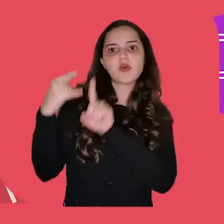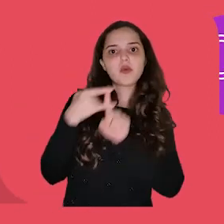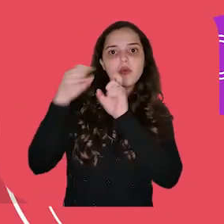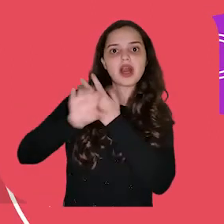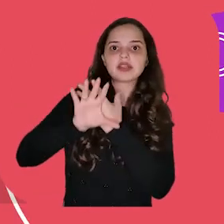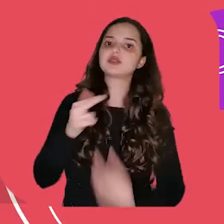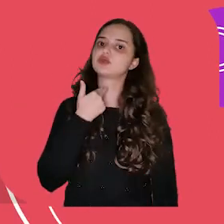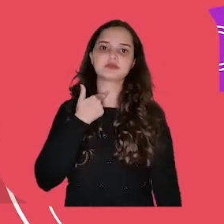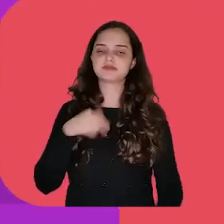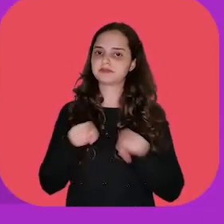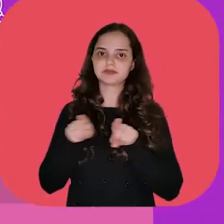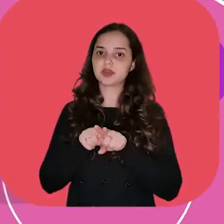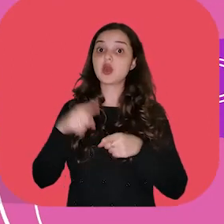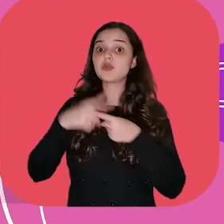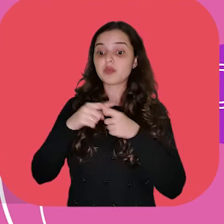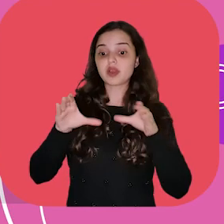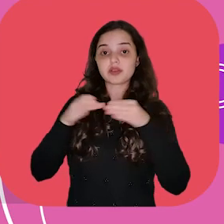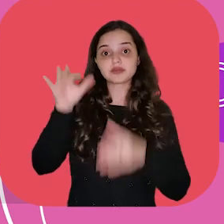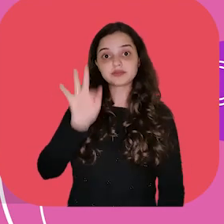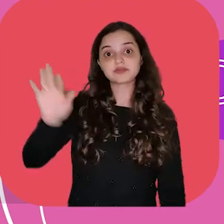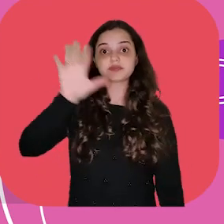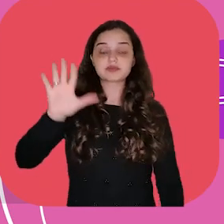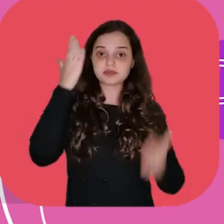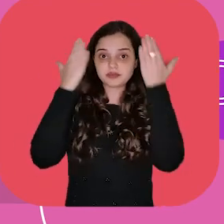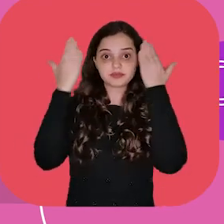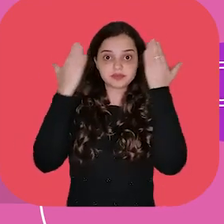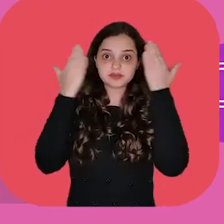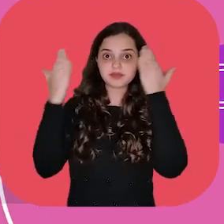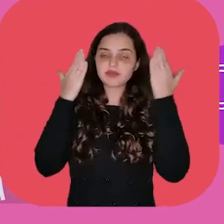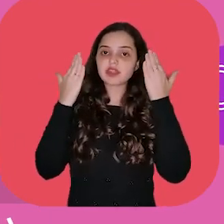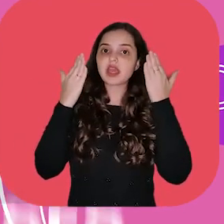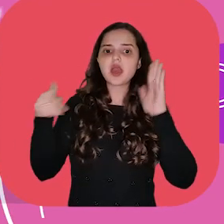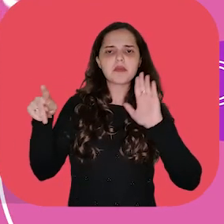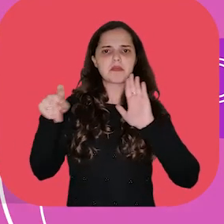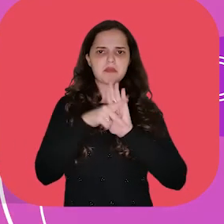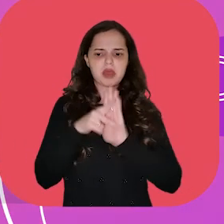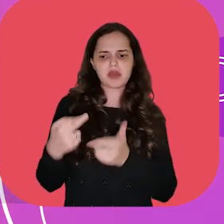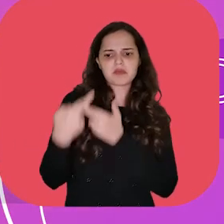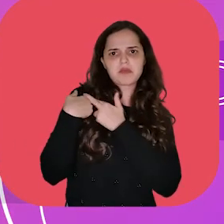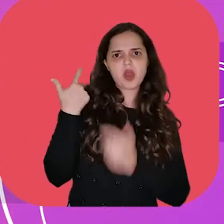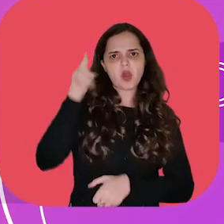for online. Isso porque o Conselho Federal de Psicologia não possui